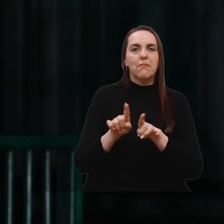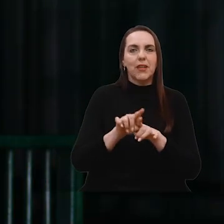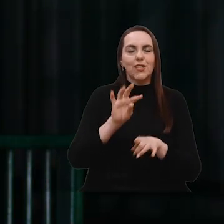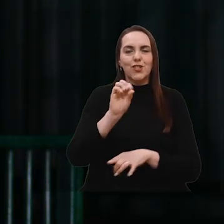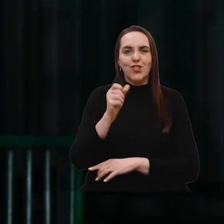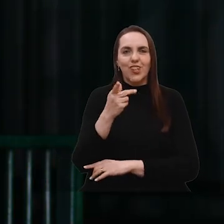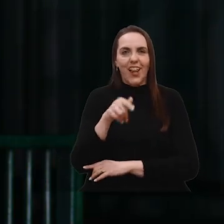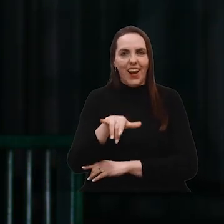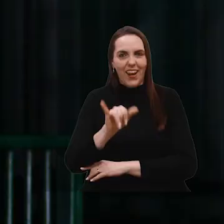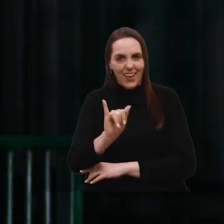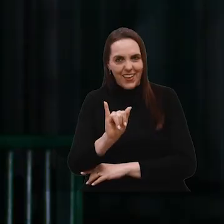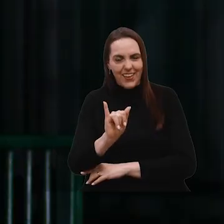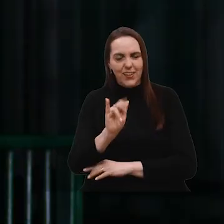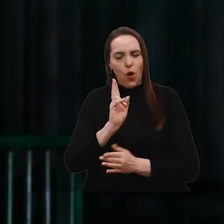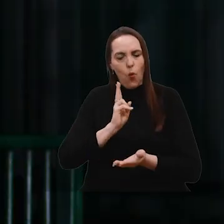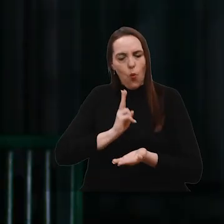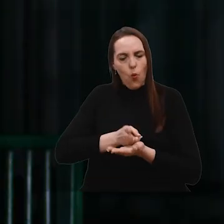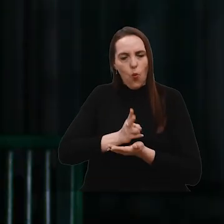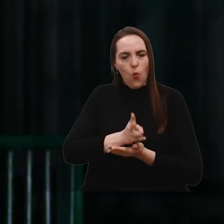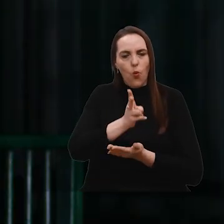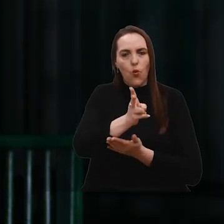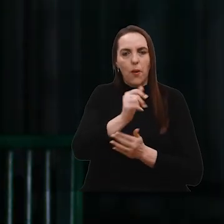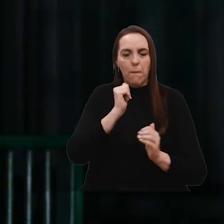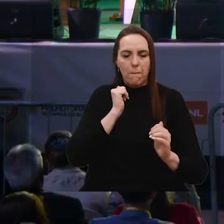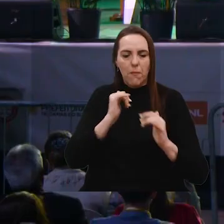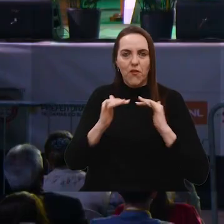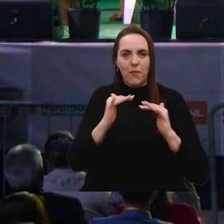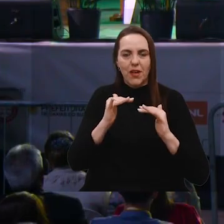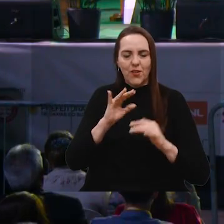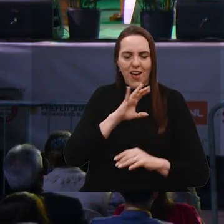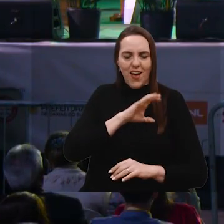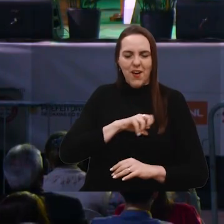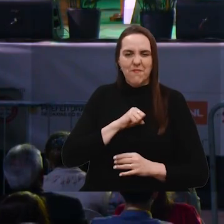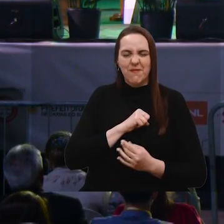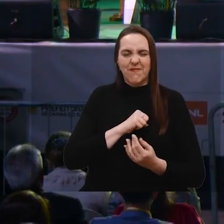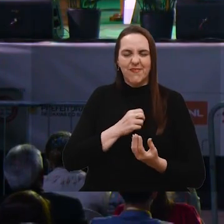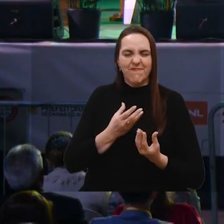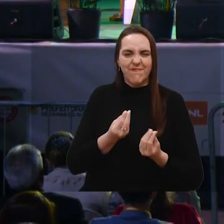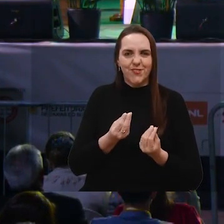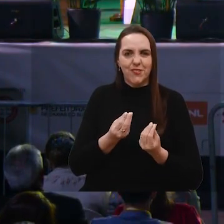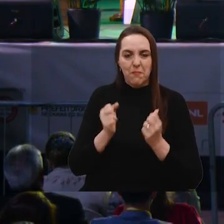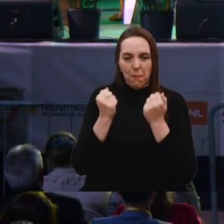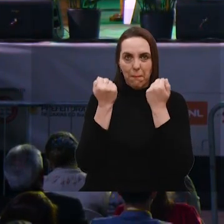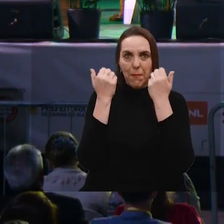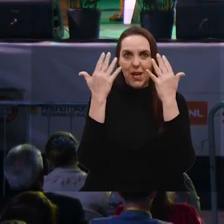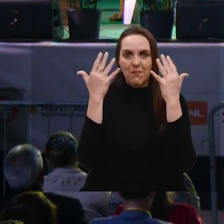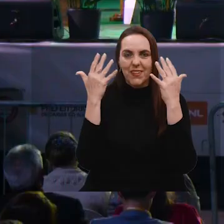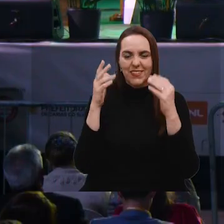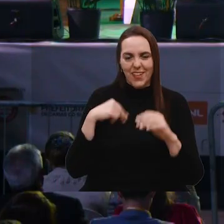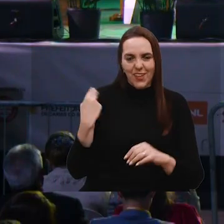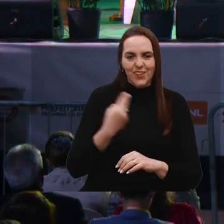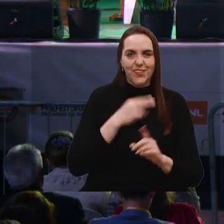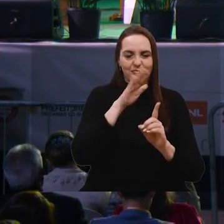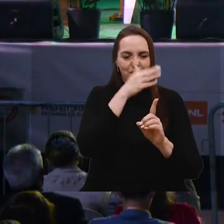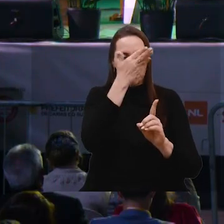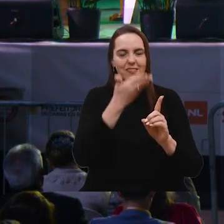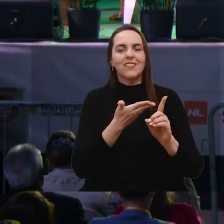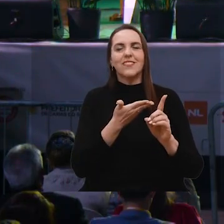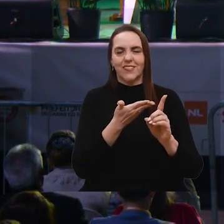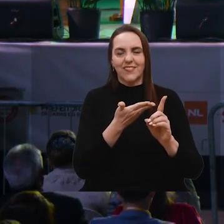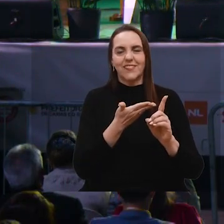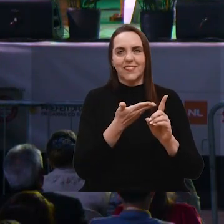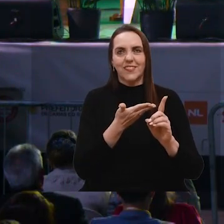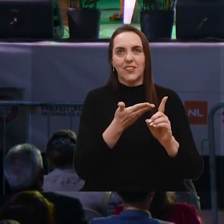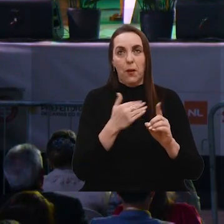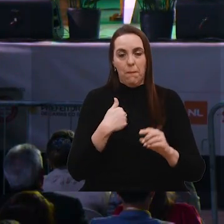Rubens Tizotti, pela dedicação da Shirley Paravisi em dar continuidade a esse movimento que a gente ama tanto. Parabéns